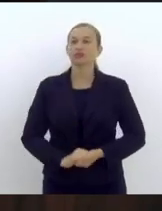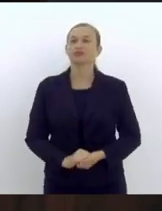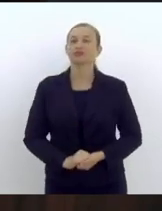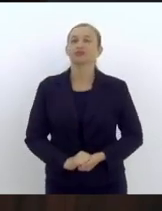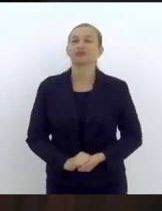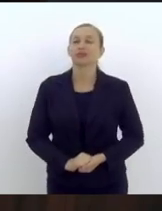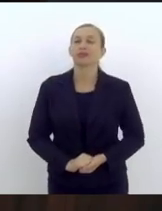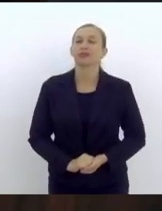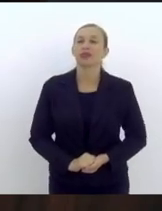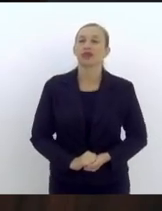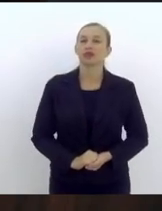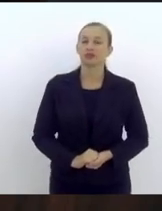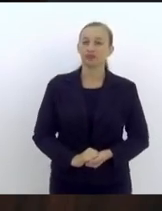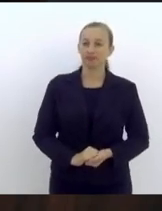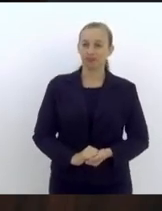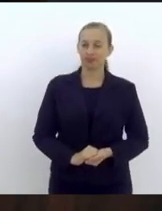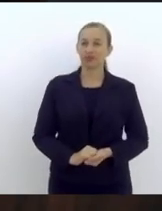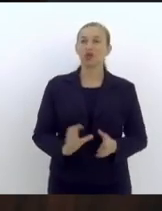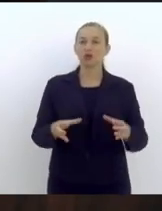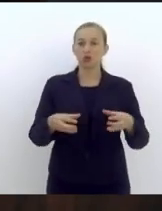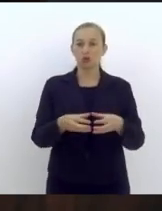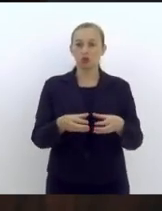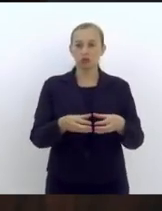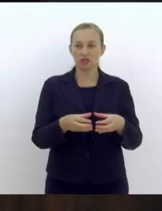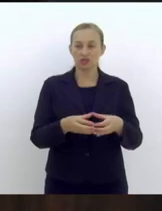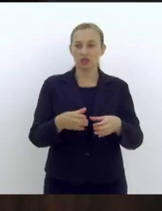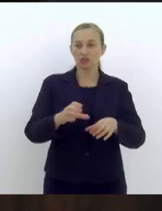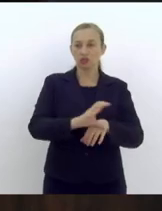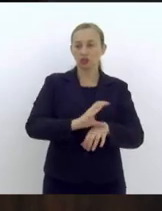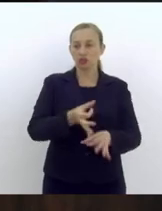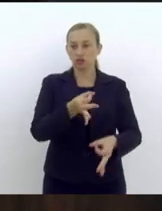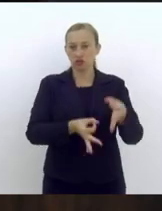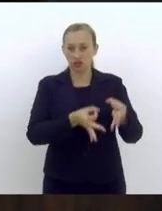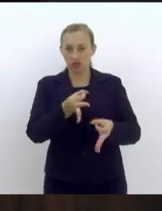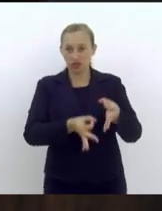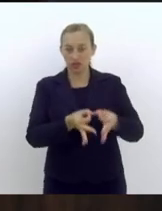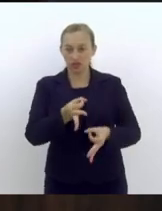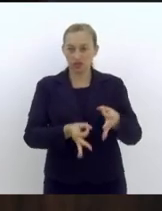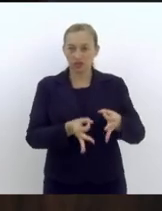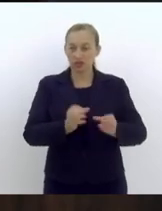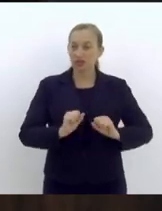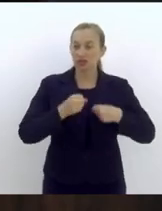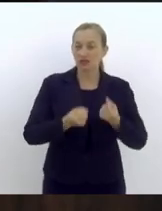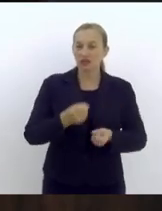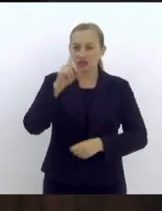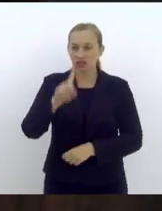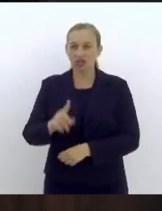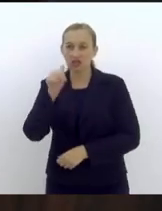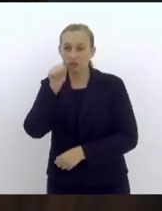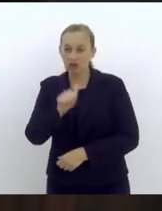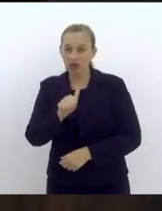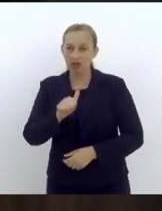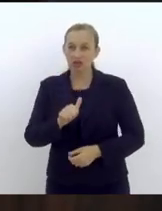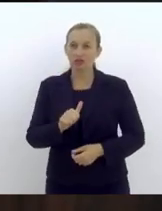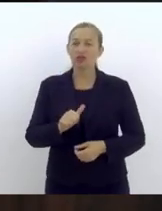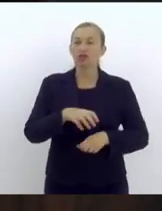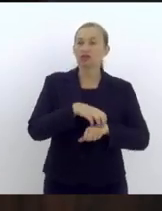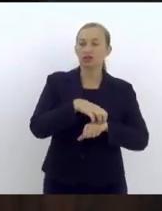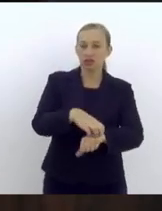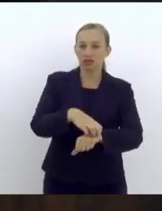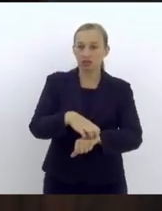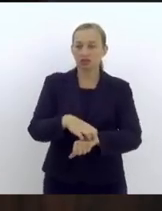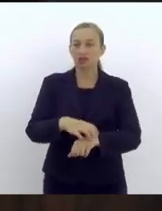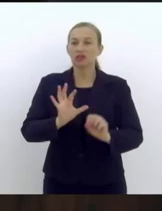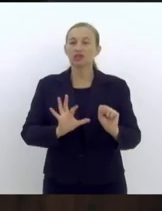vendendo de pareceres das comissões de constituição e Justiça de defesa dos direitos da mulher de transporte